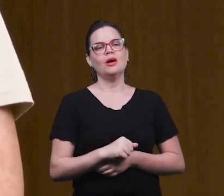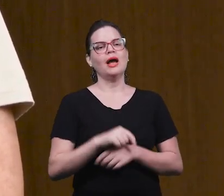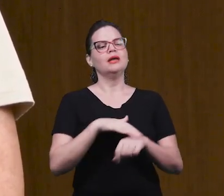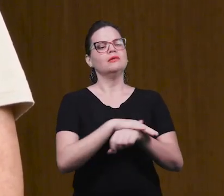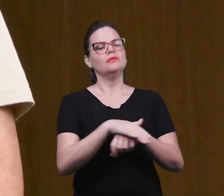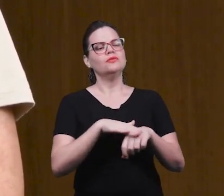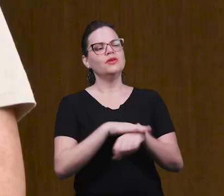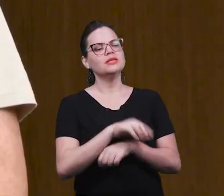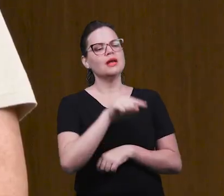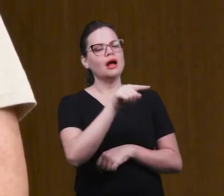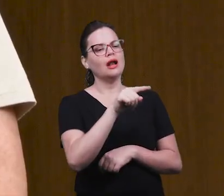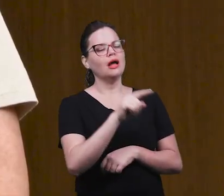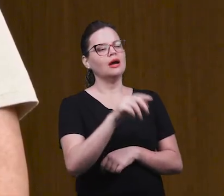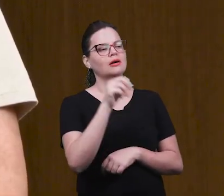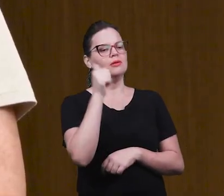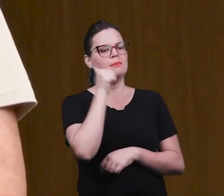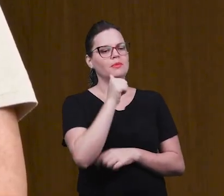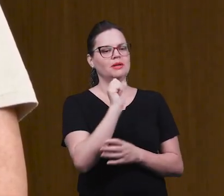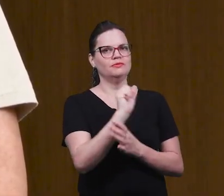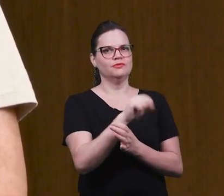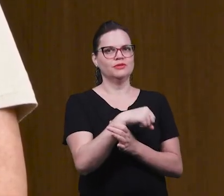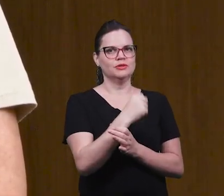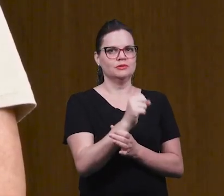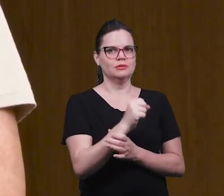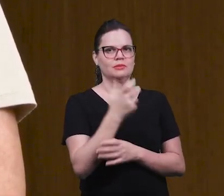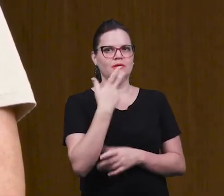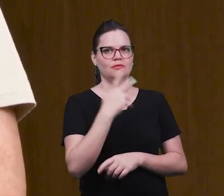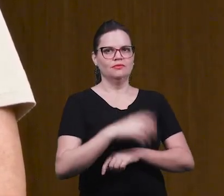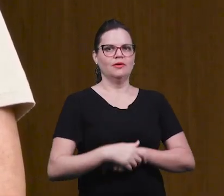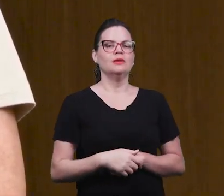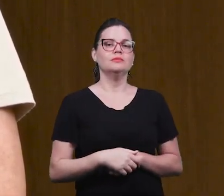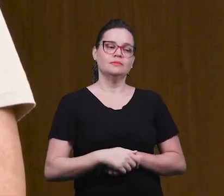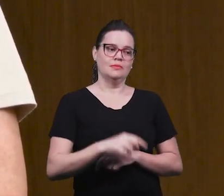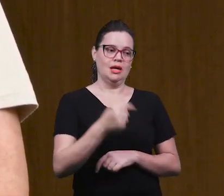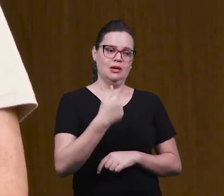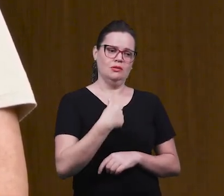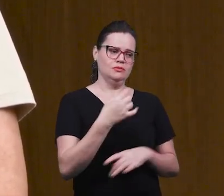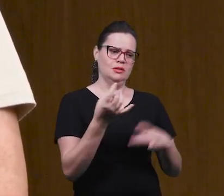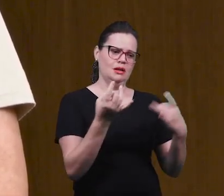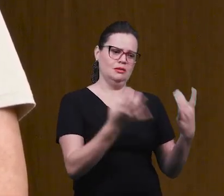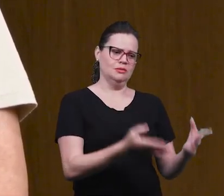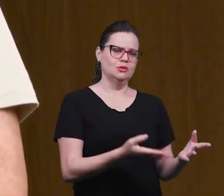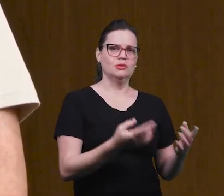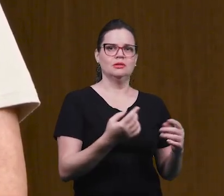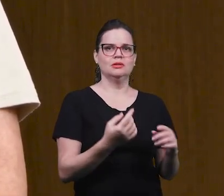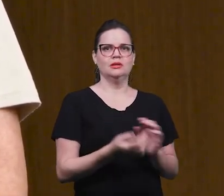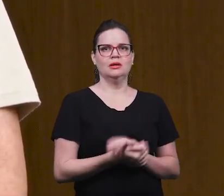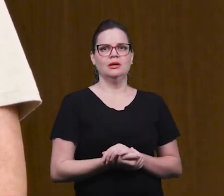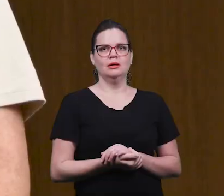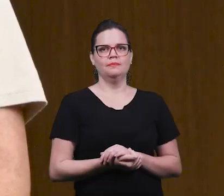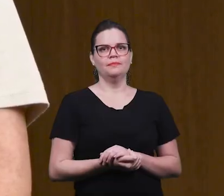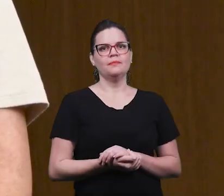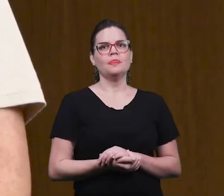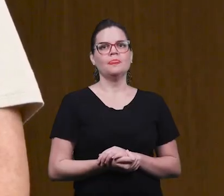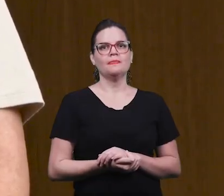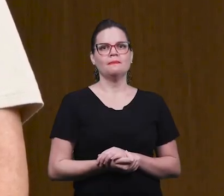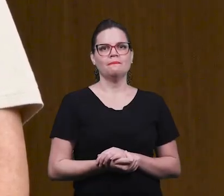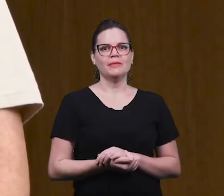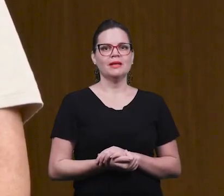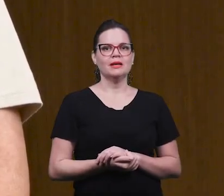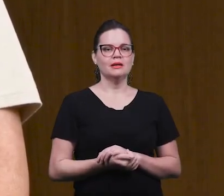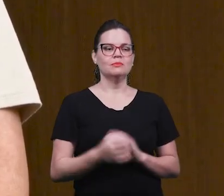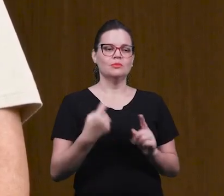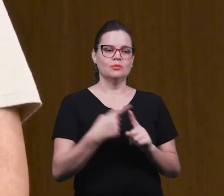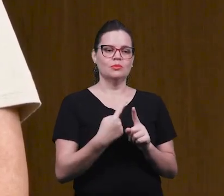eu estava indo para lá, e ela falou assim, eu estou saindo daqui, pede para ela vir aqui conversar. E aí o Senhor abriu essa porta, eu